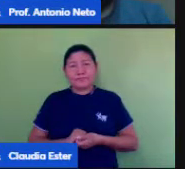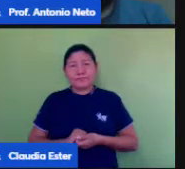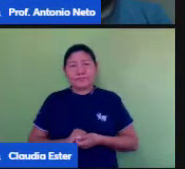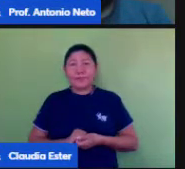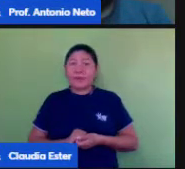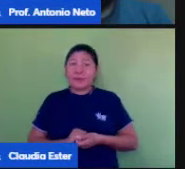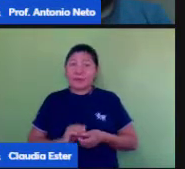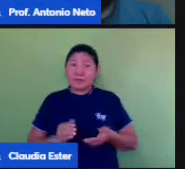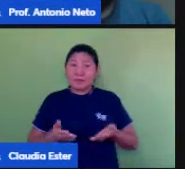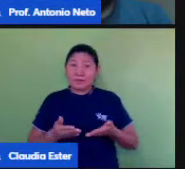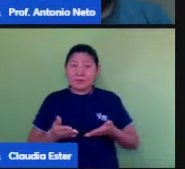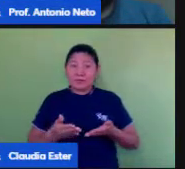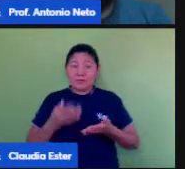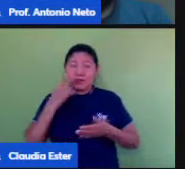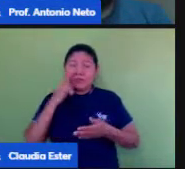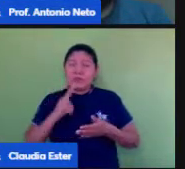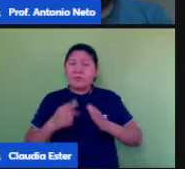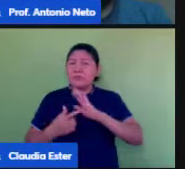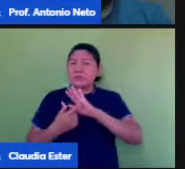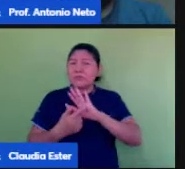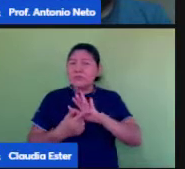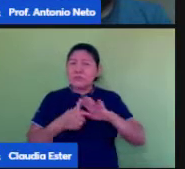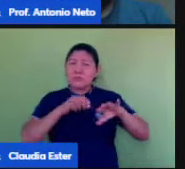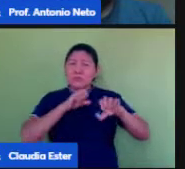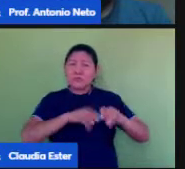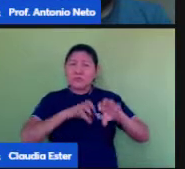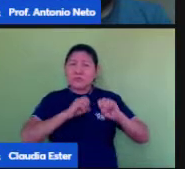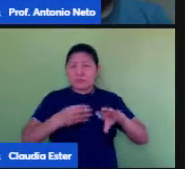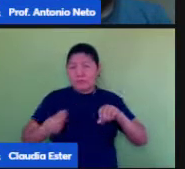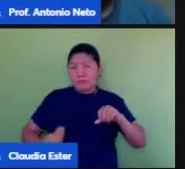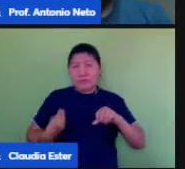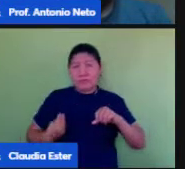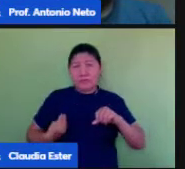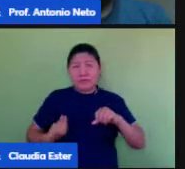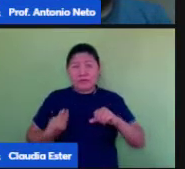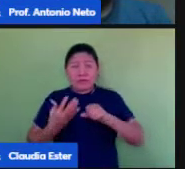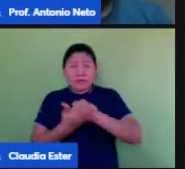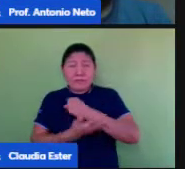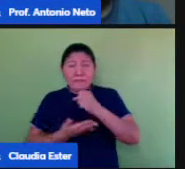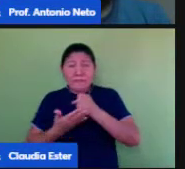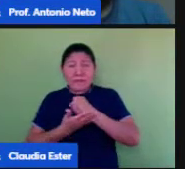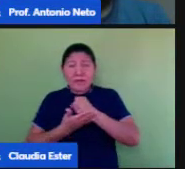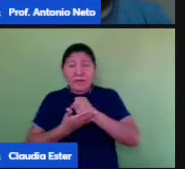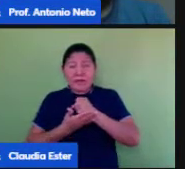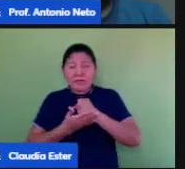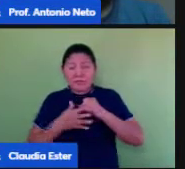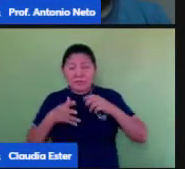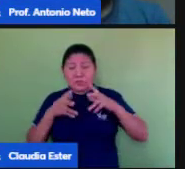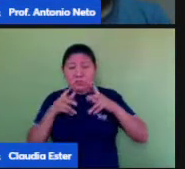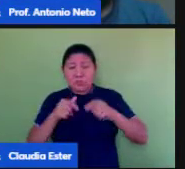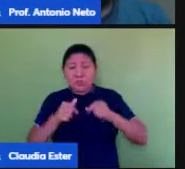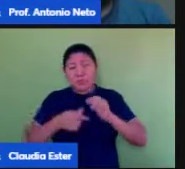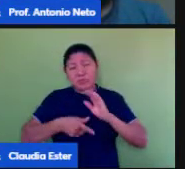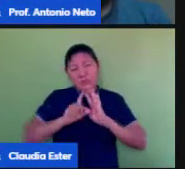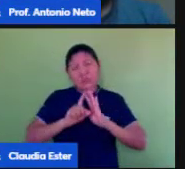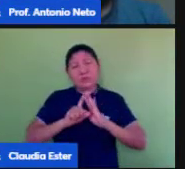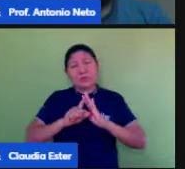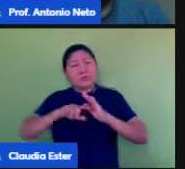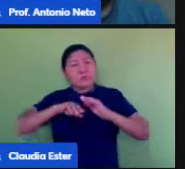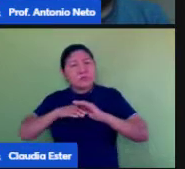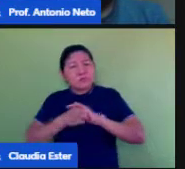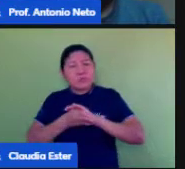Partiremos no ensino presencial na proposta de atividades com base em níveis de complexidade.